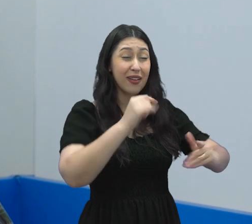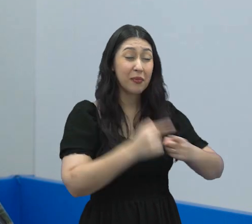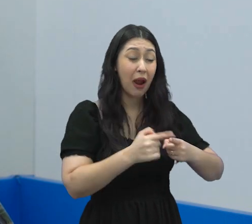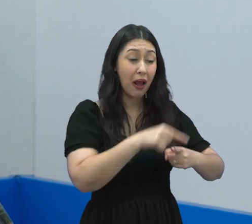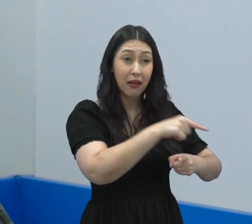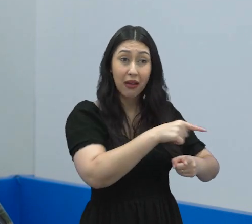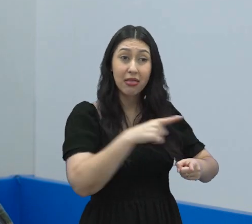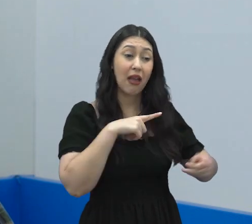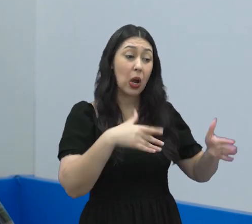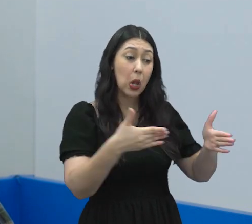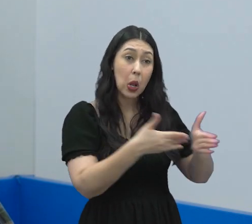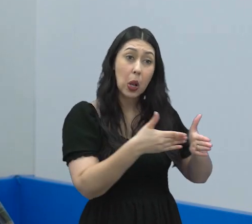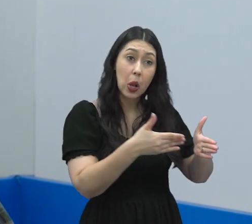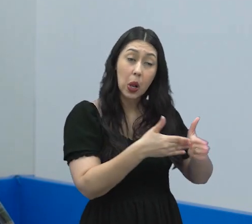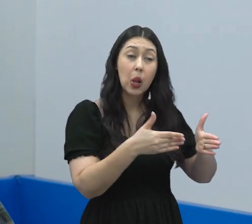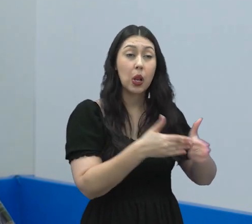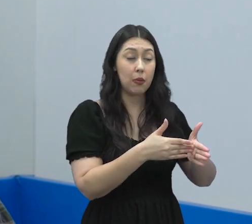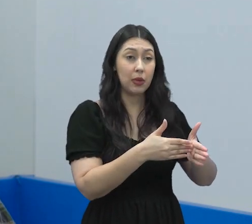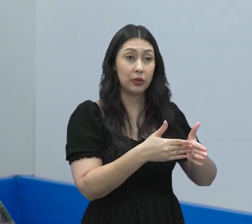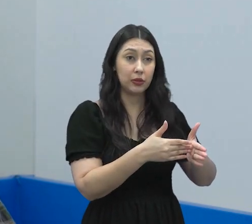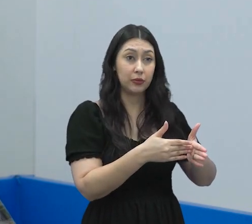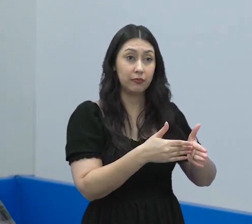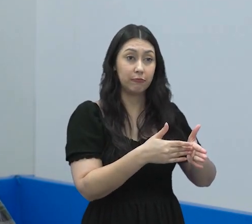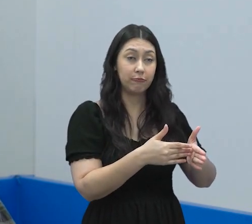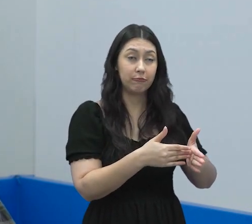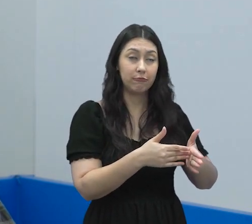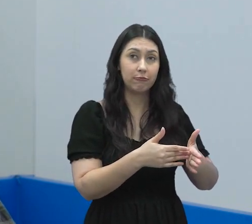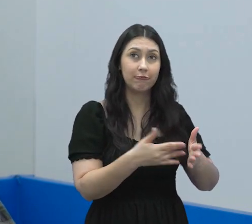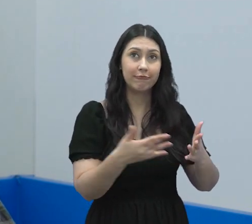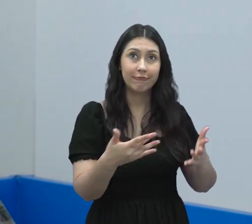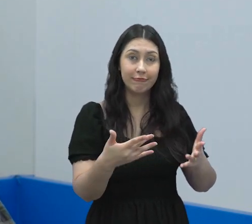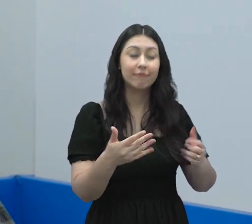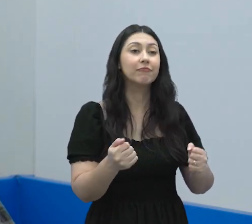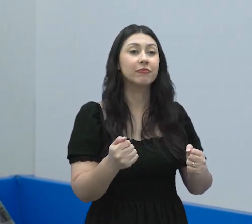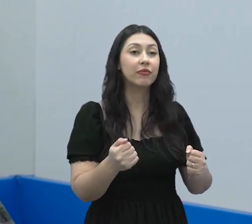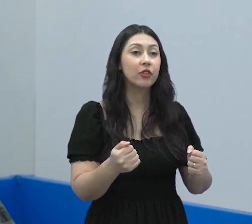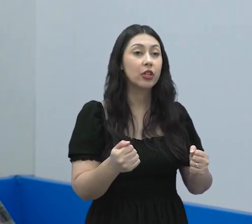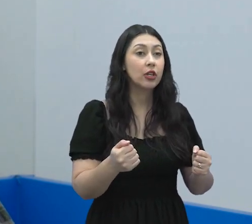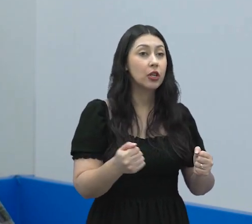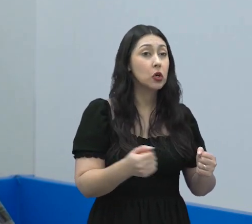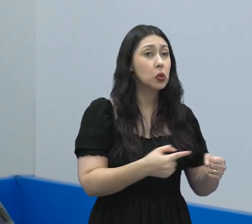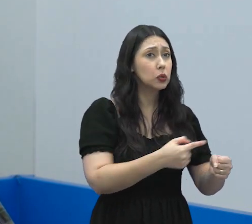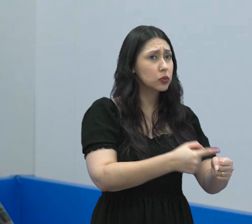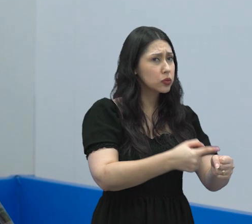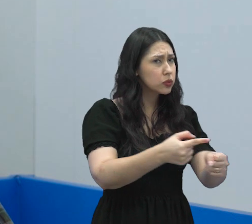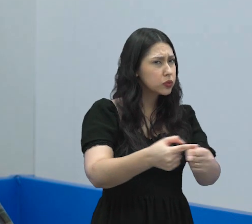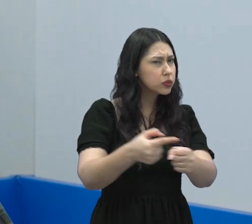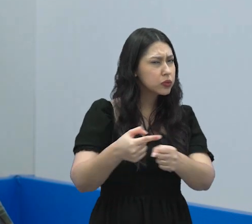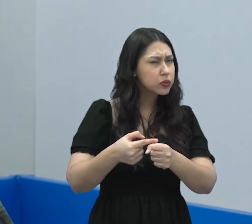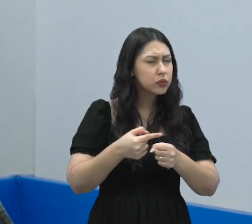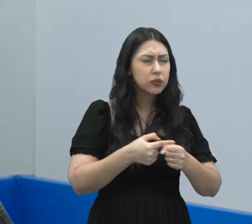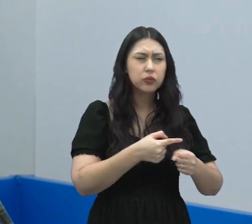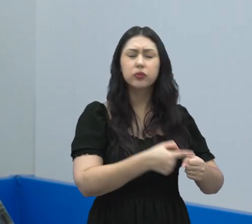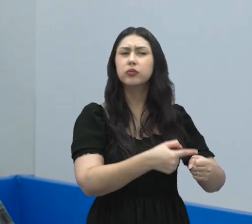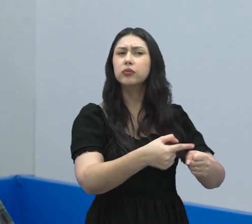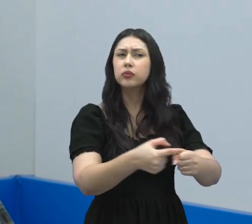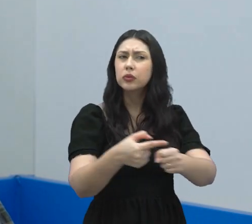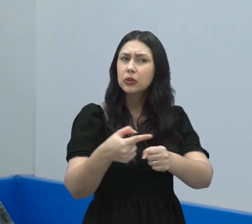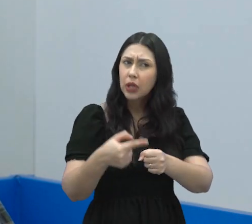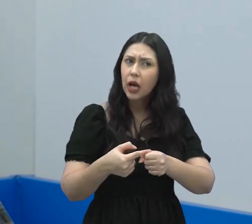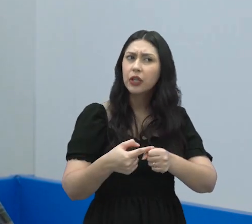vida útil limitada. Sim. E muitos municípios já